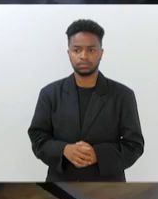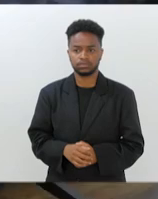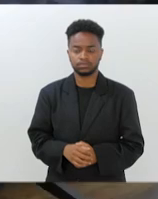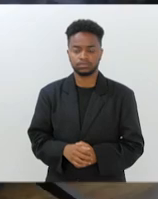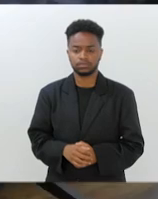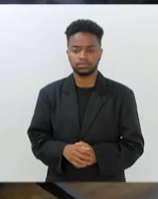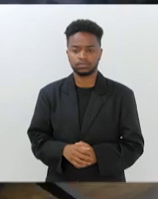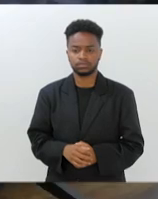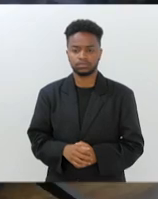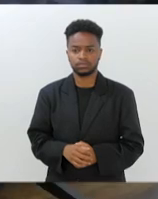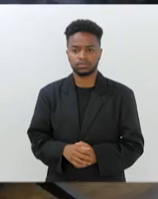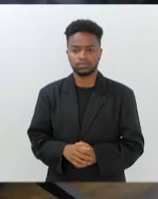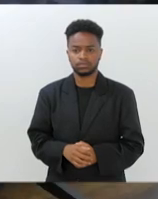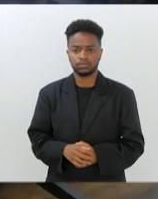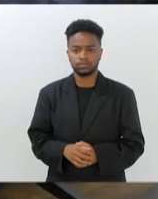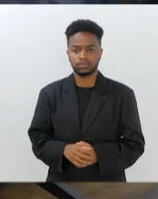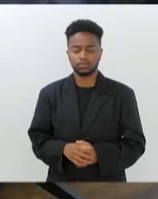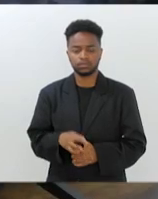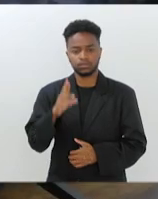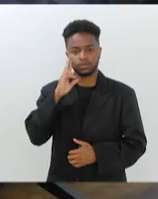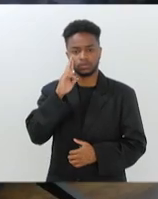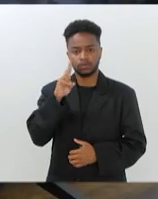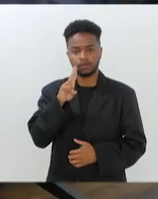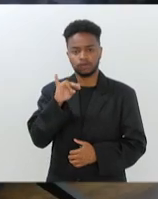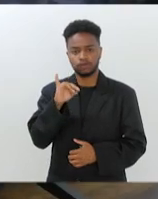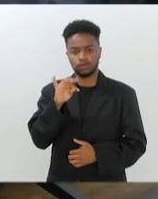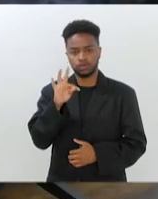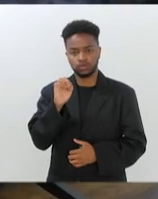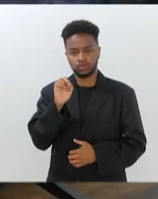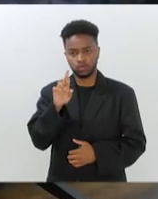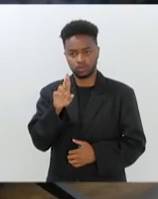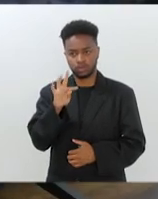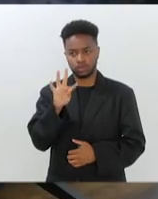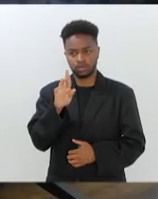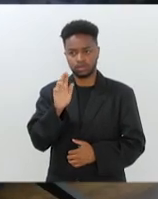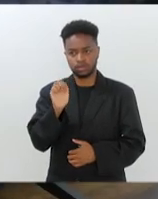quê Senor Vitor travancas